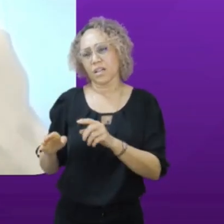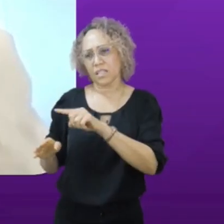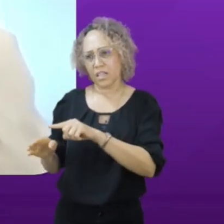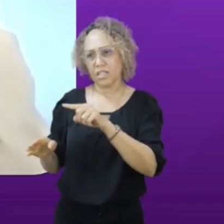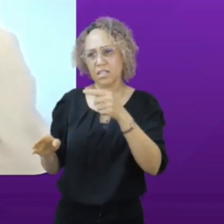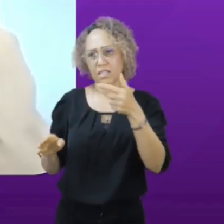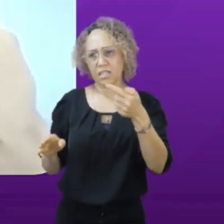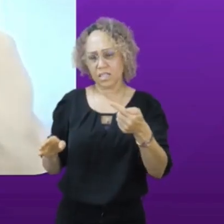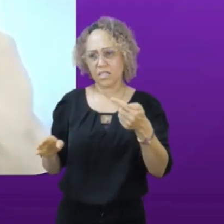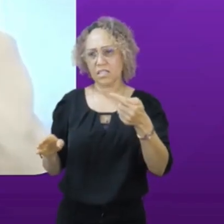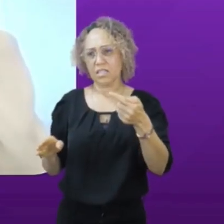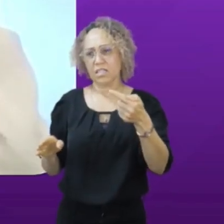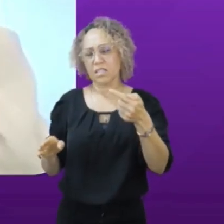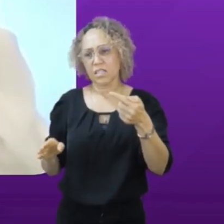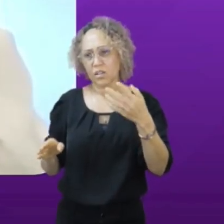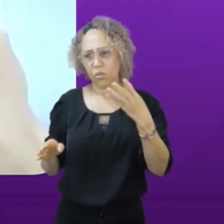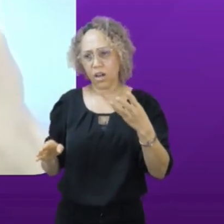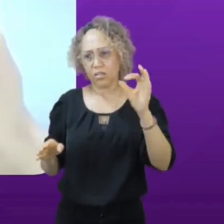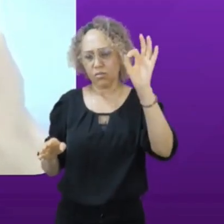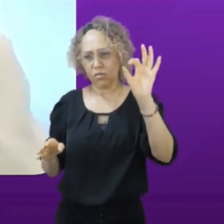54,76% estão em regime fechado.